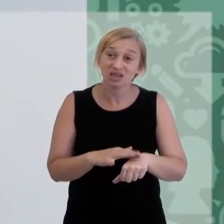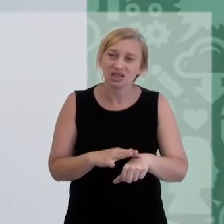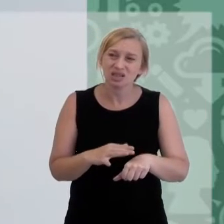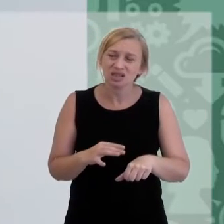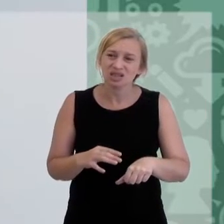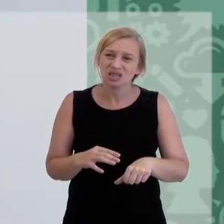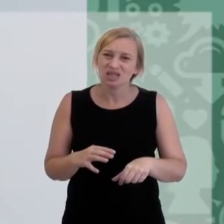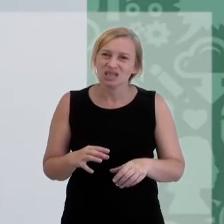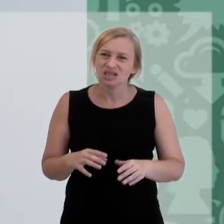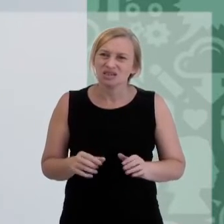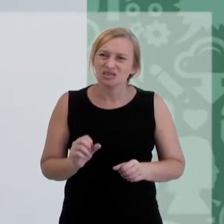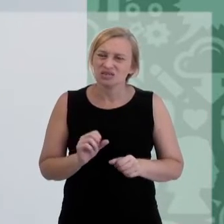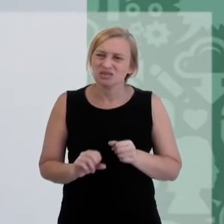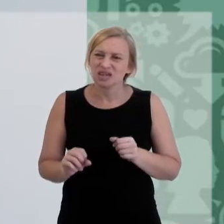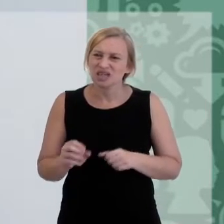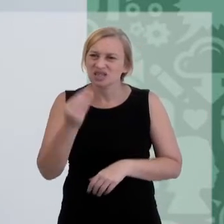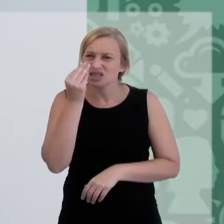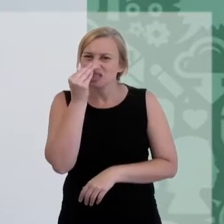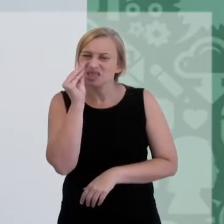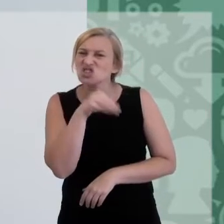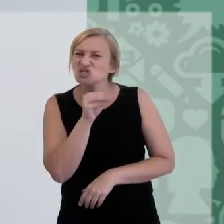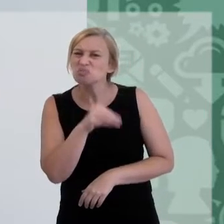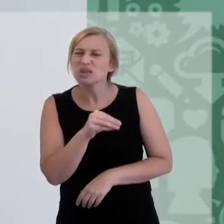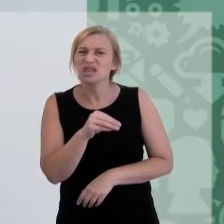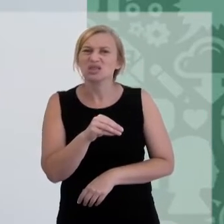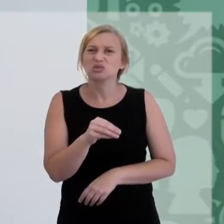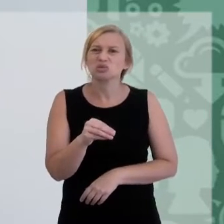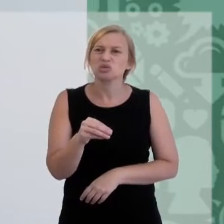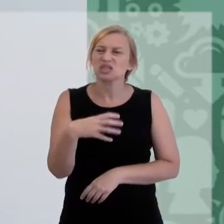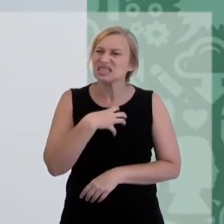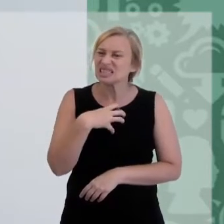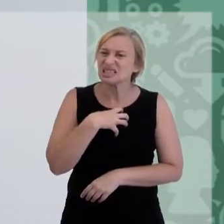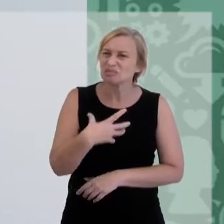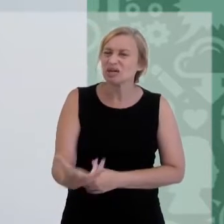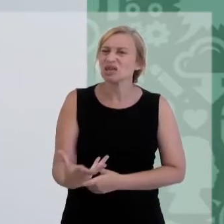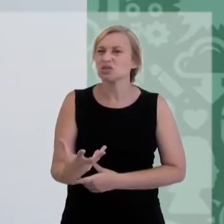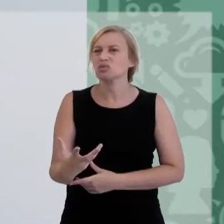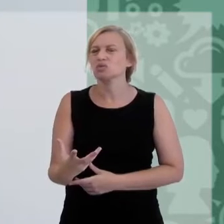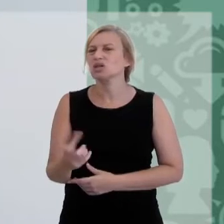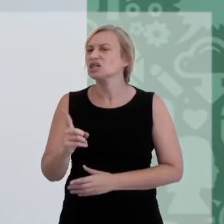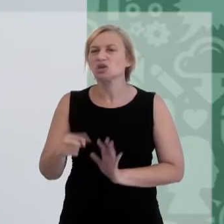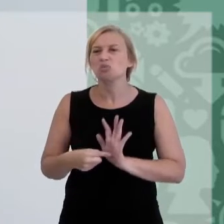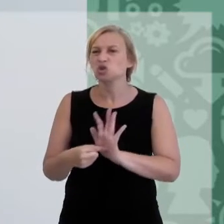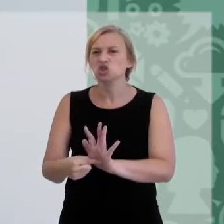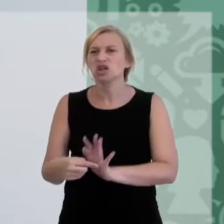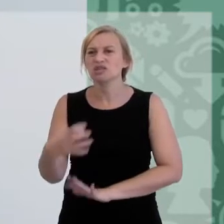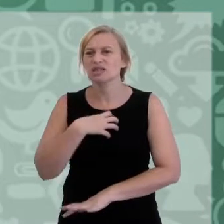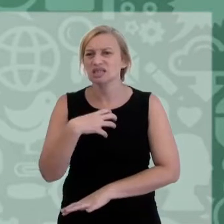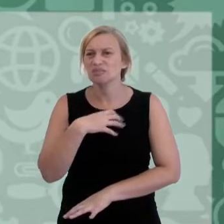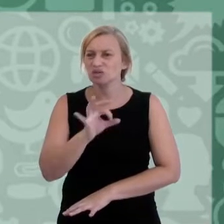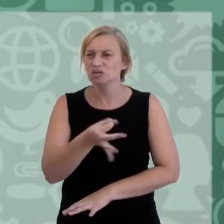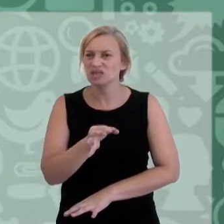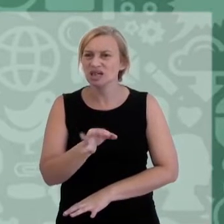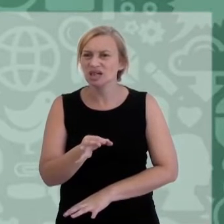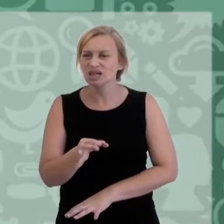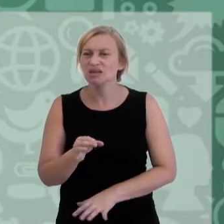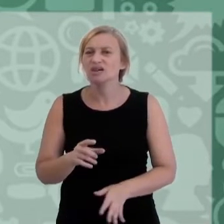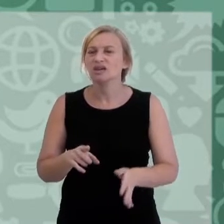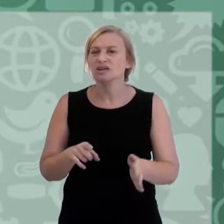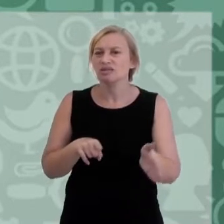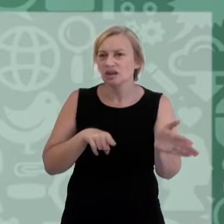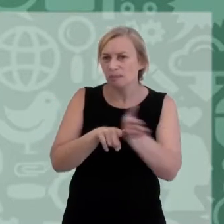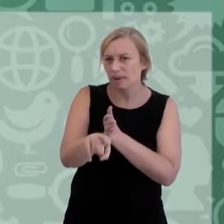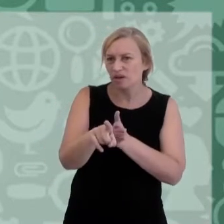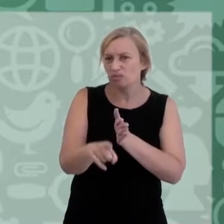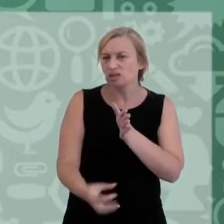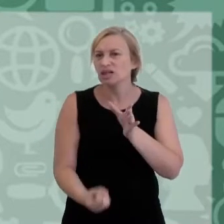potencializando essas sensações de reclusão, né, de isolamento, e não demonstrar os sentimentos, chegando a ponto de fazer a